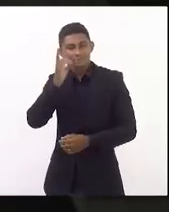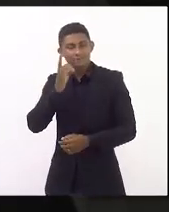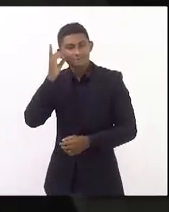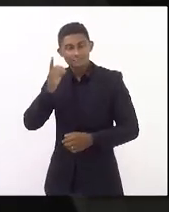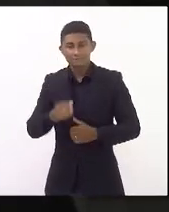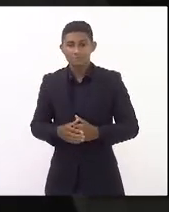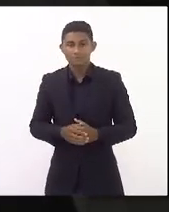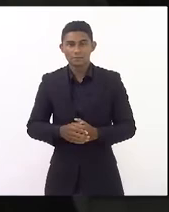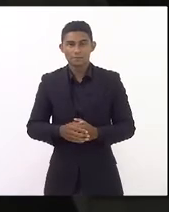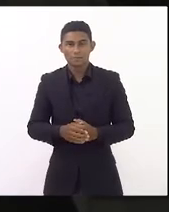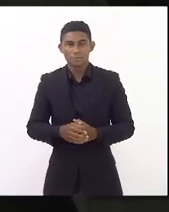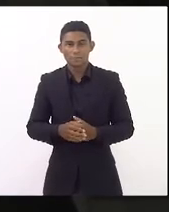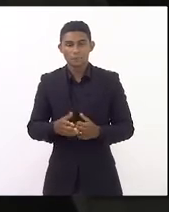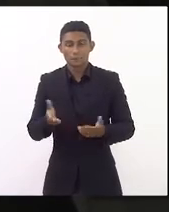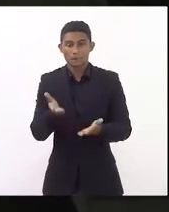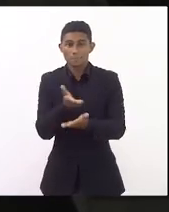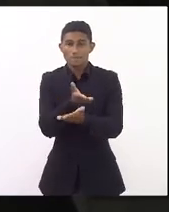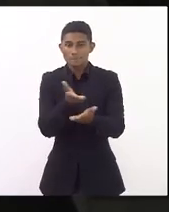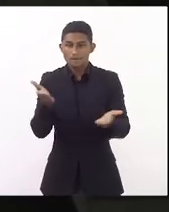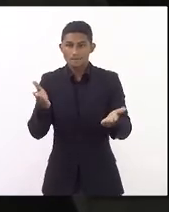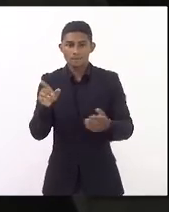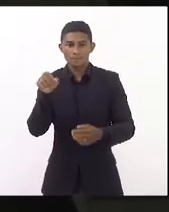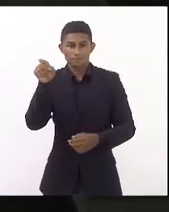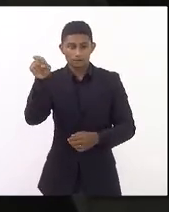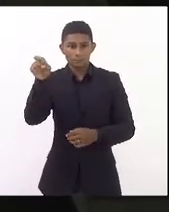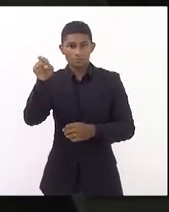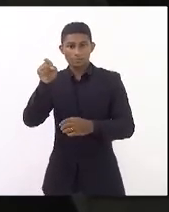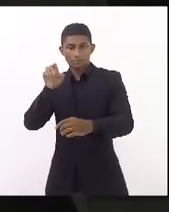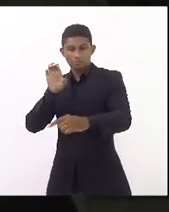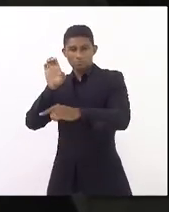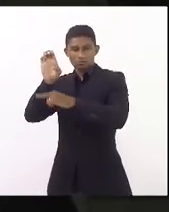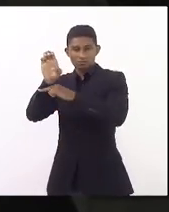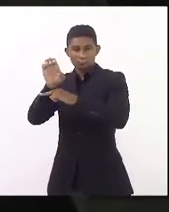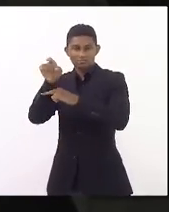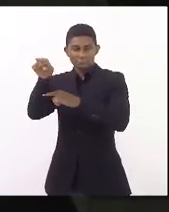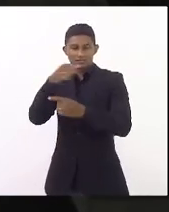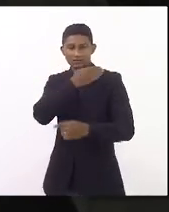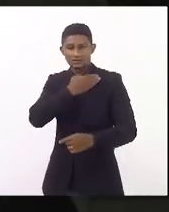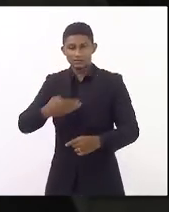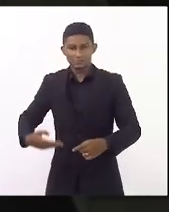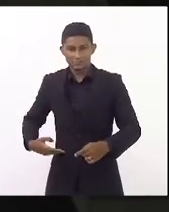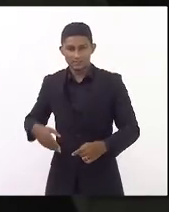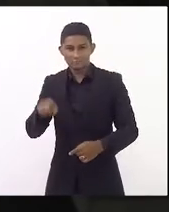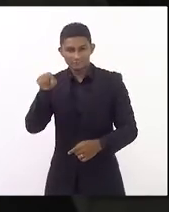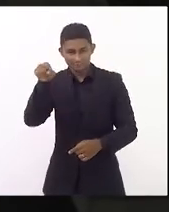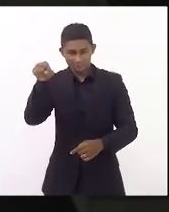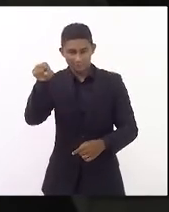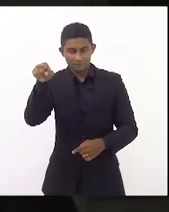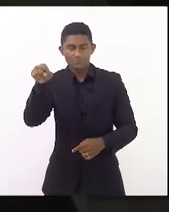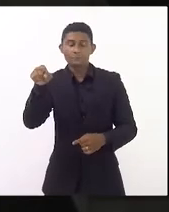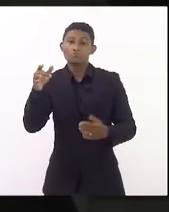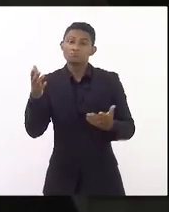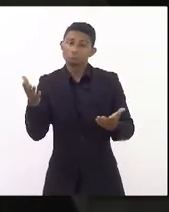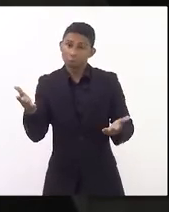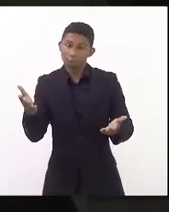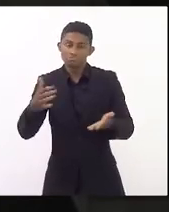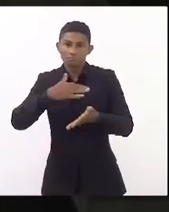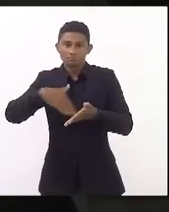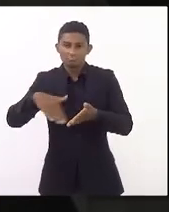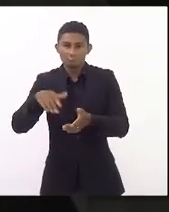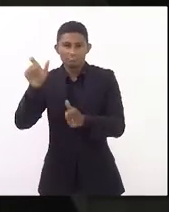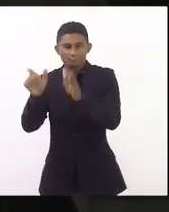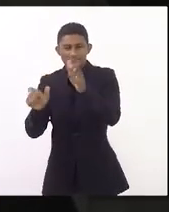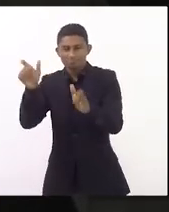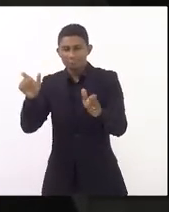o panteão dos deuses, isto é, vão abandonar, já abandonaram as secretarias